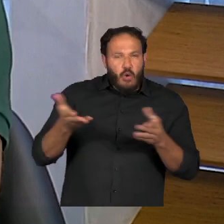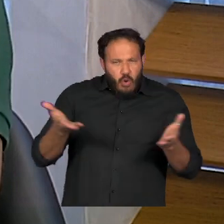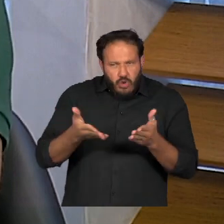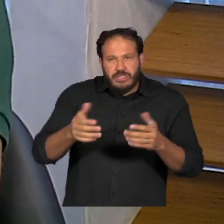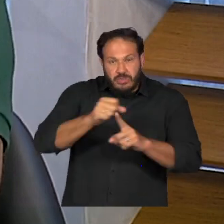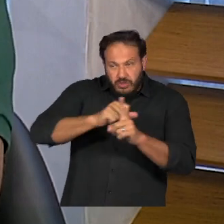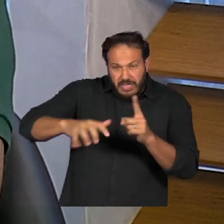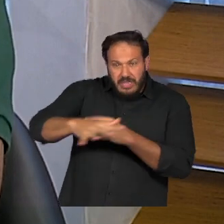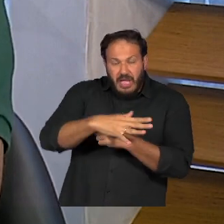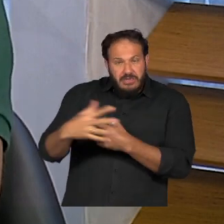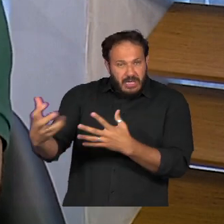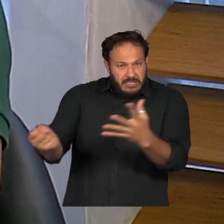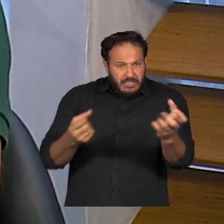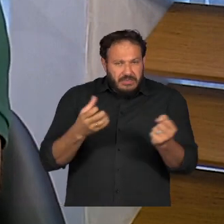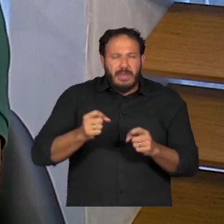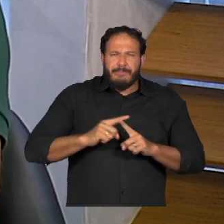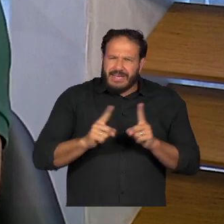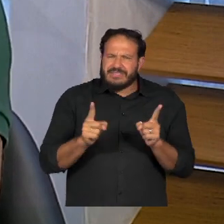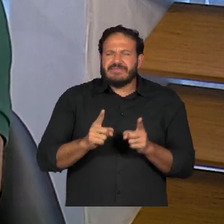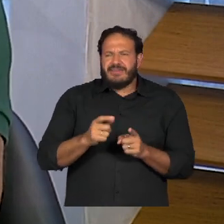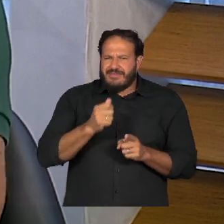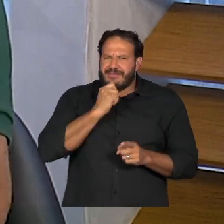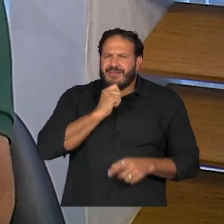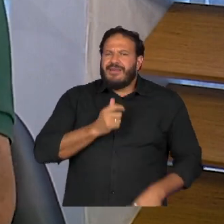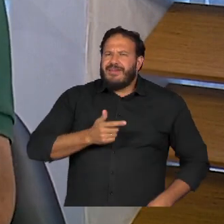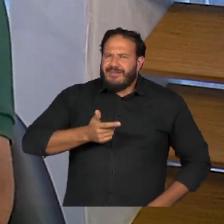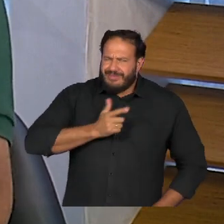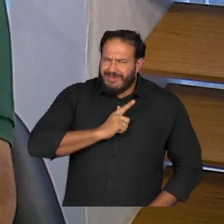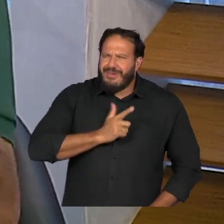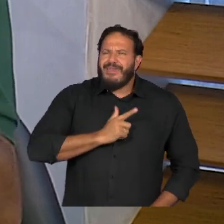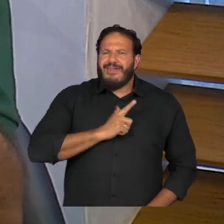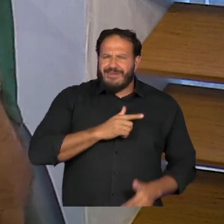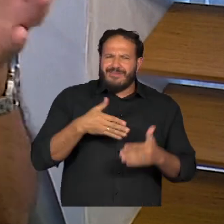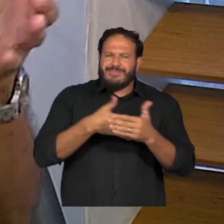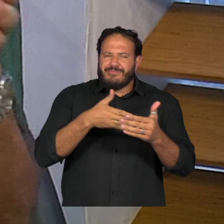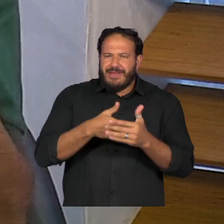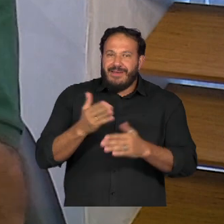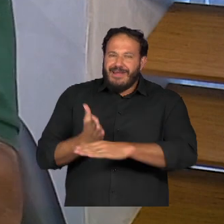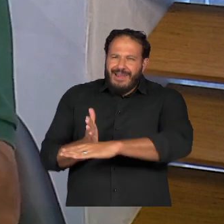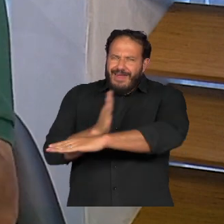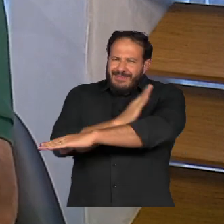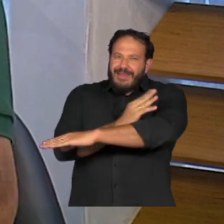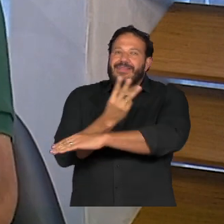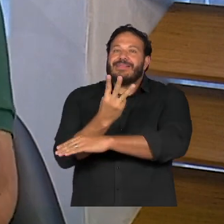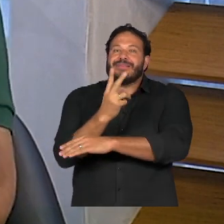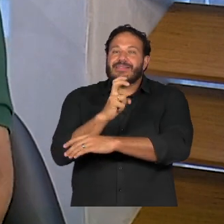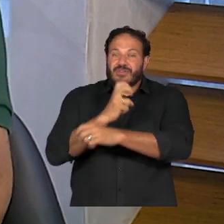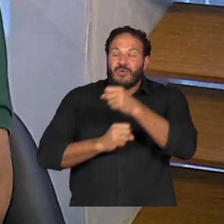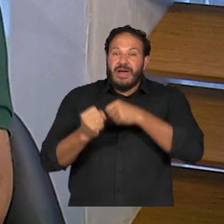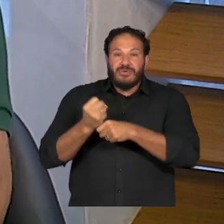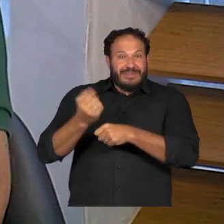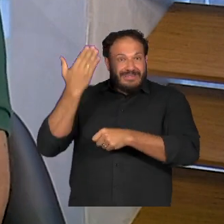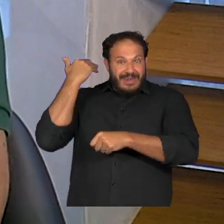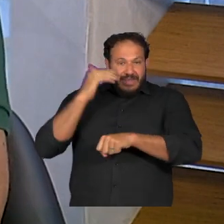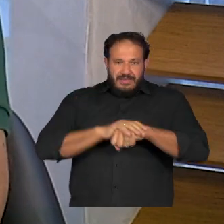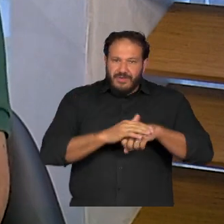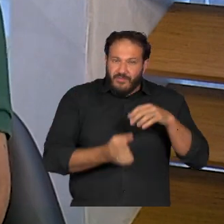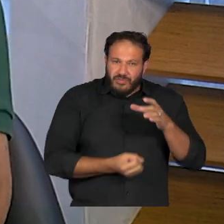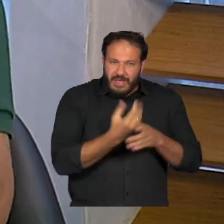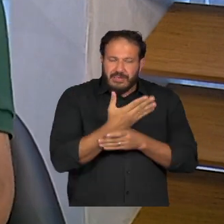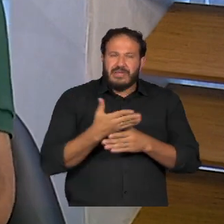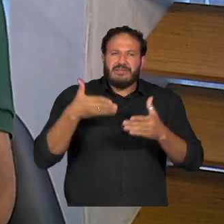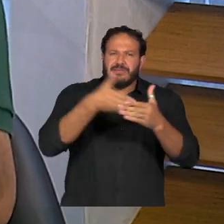embora existam ainda muitas barreiras Ah quando ela foi fundada há 35 anos atrás as dificuldades eram muito